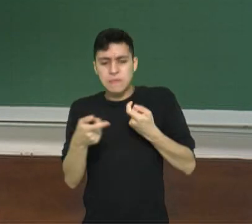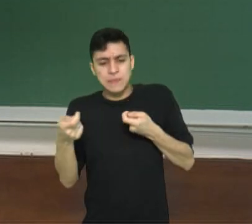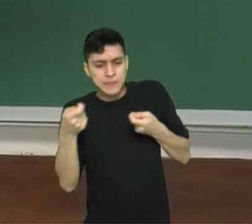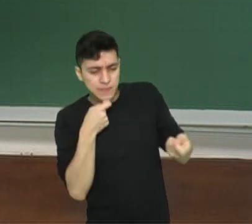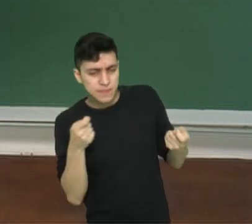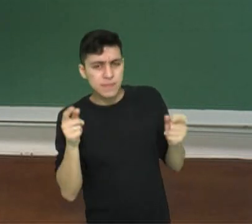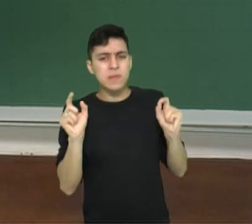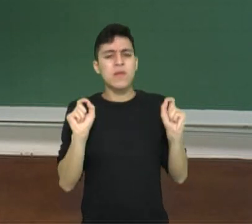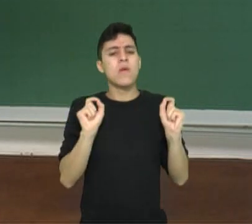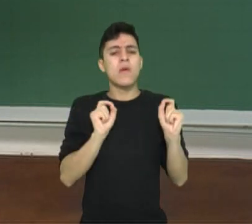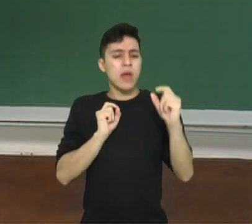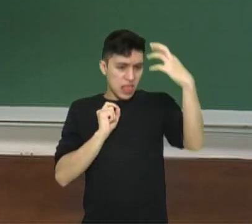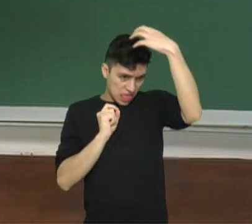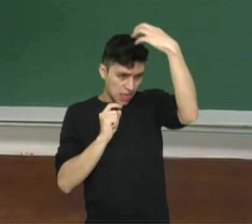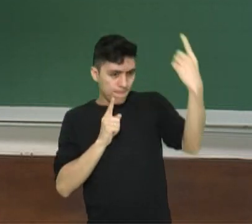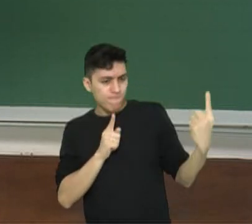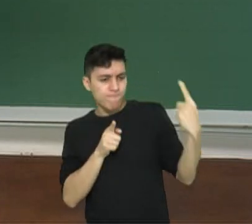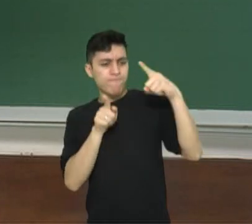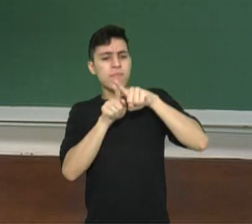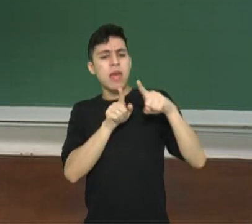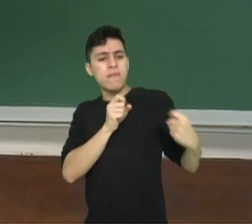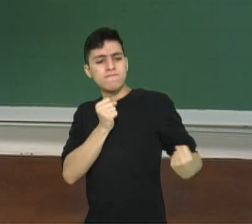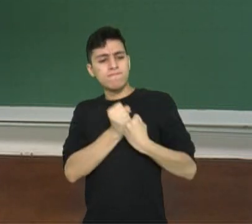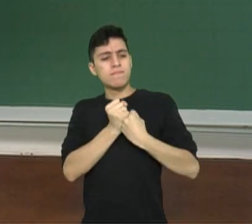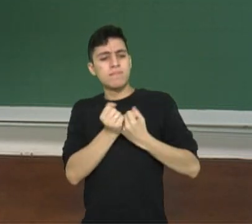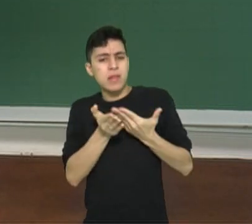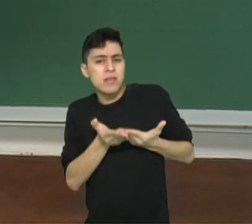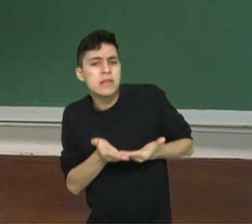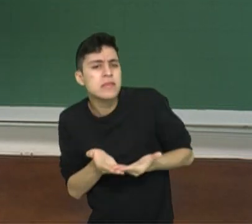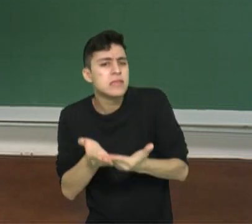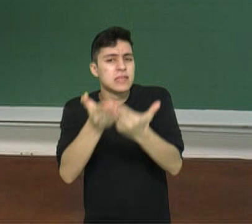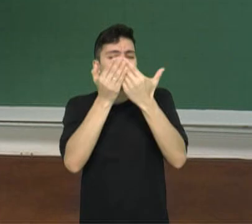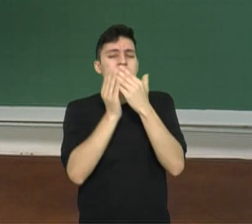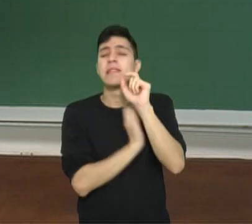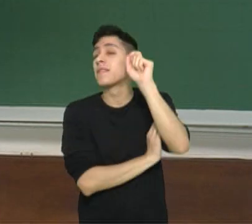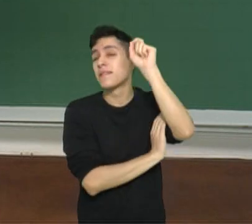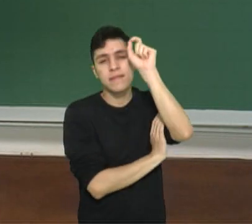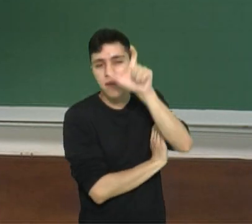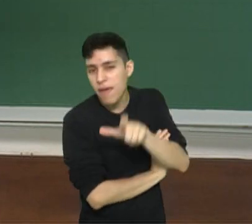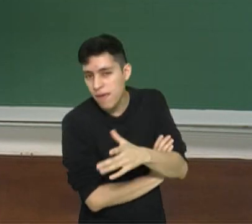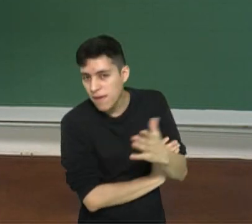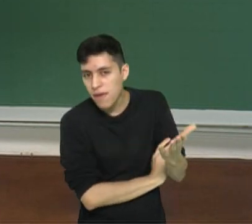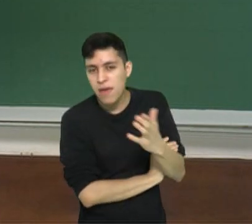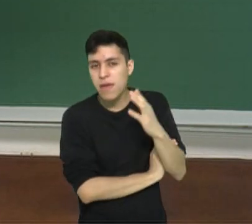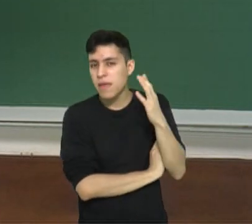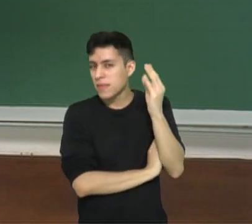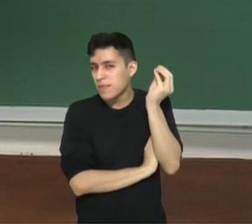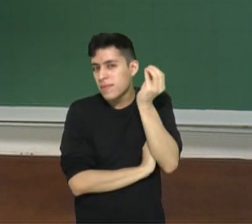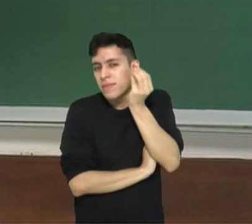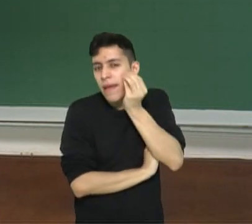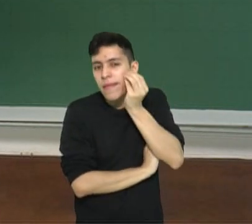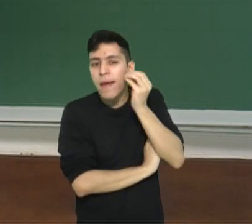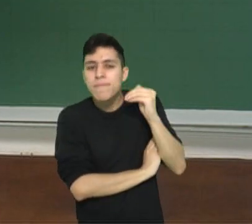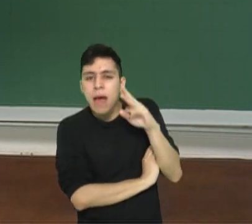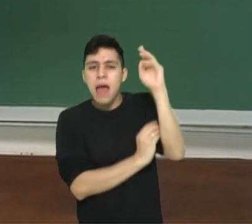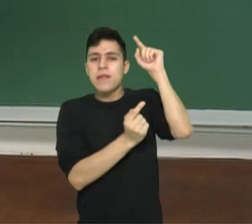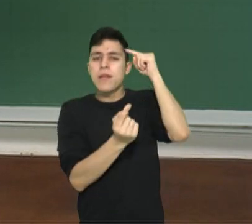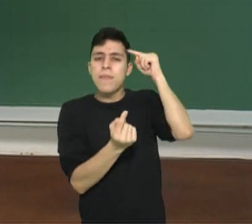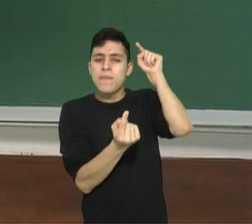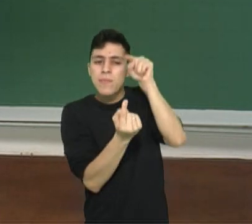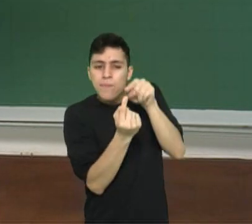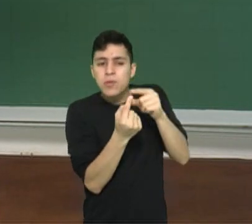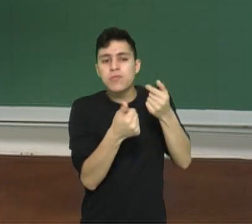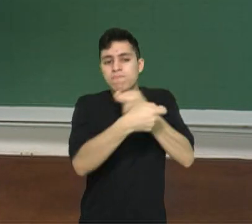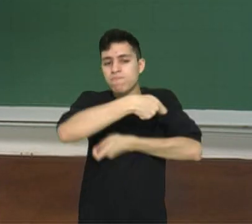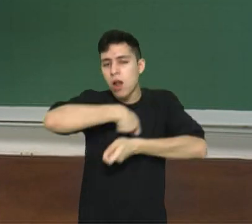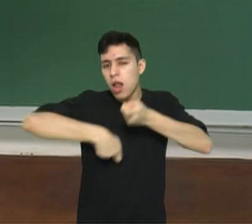vão trazer para si para fazer essa expansão marítima? E quem vai, claro, né, objetivar, ter um objetivo